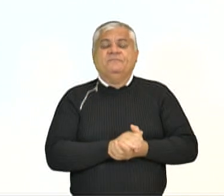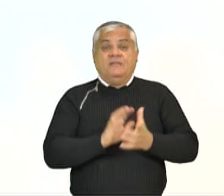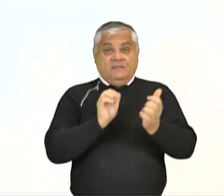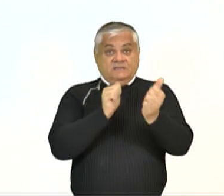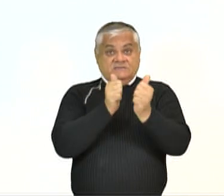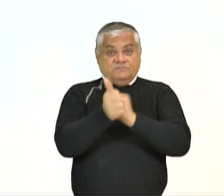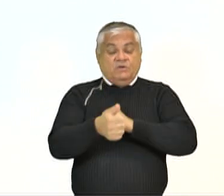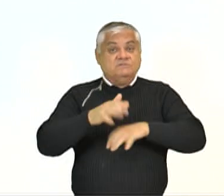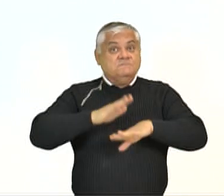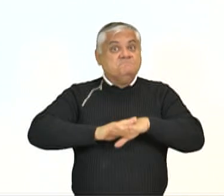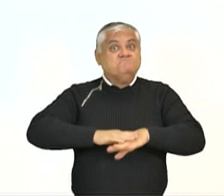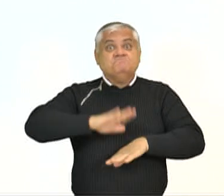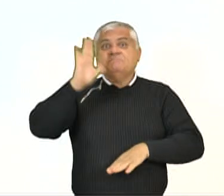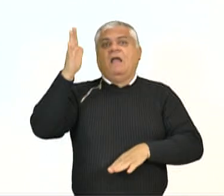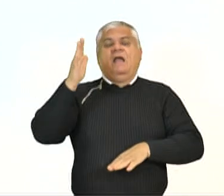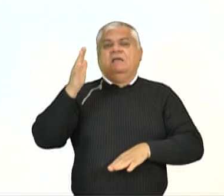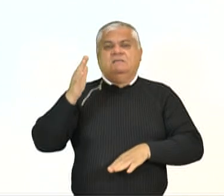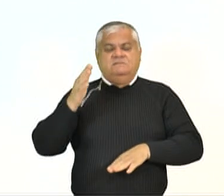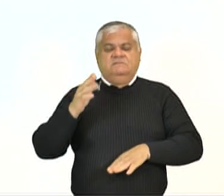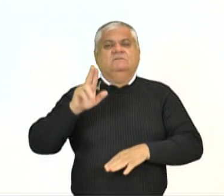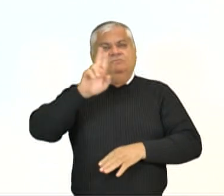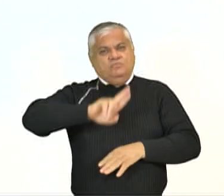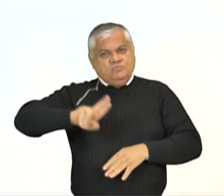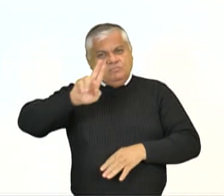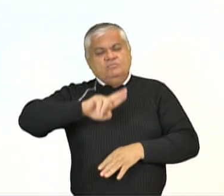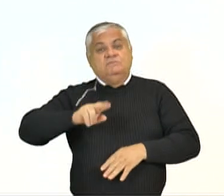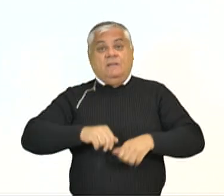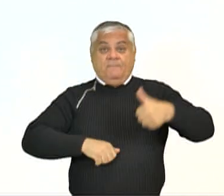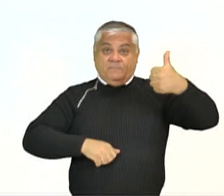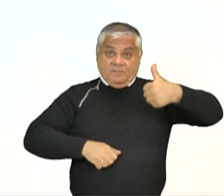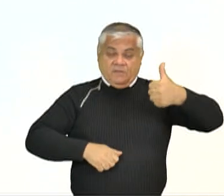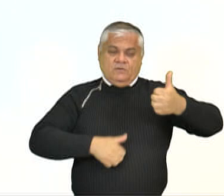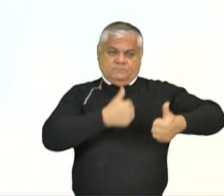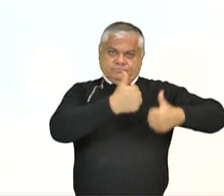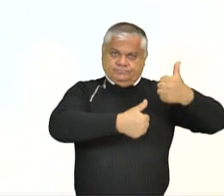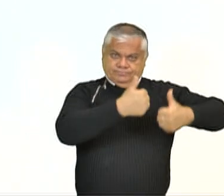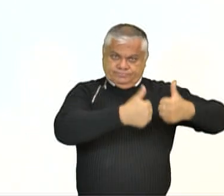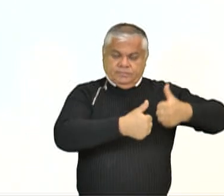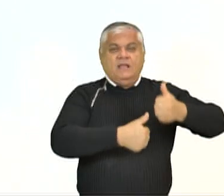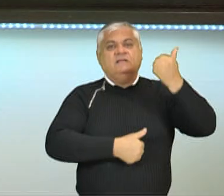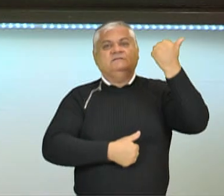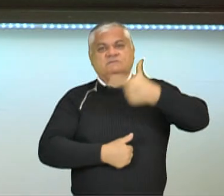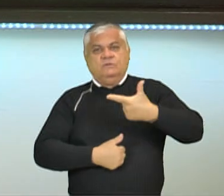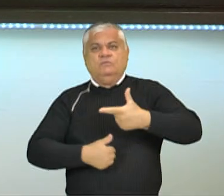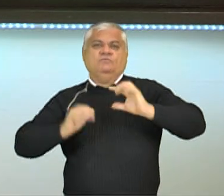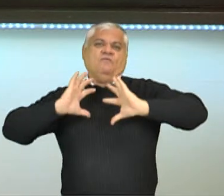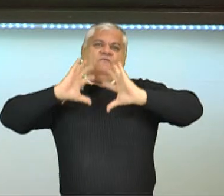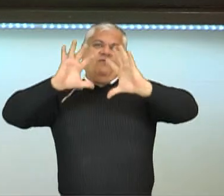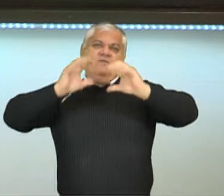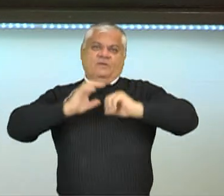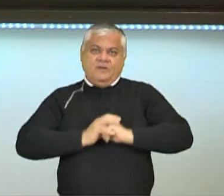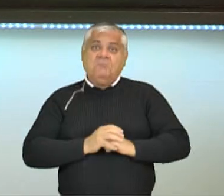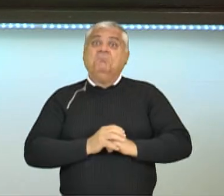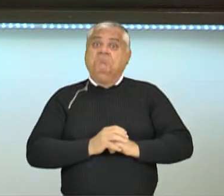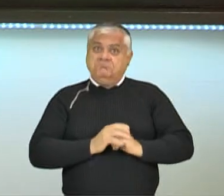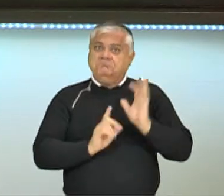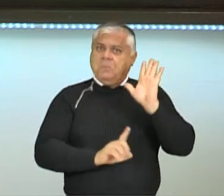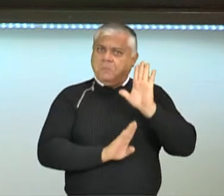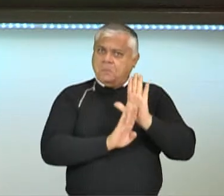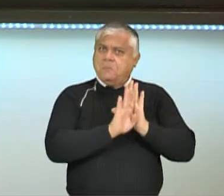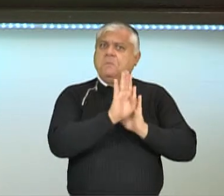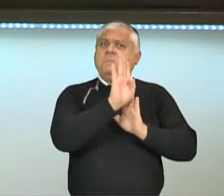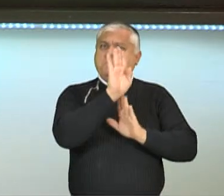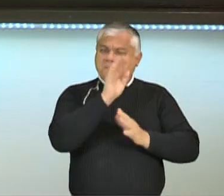esporte mais jogado no país depois do futebol. Então, depois do futebol, a gente pode dizer que o esporte mais jogado no país